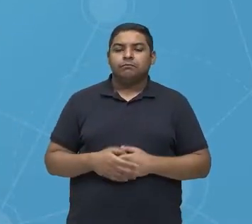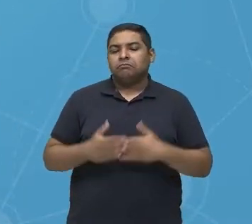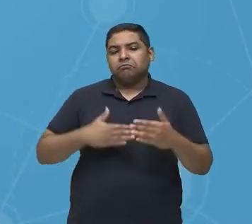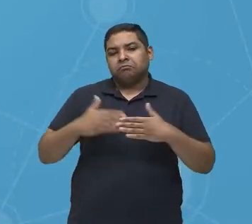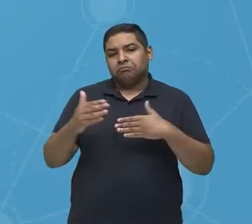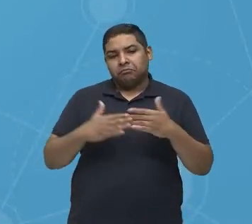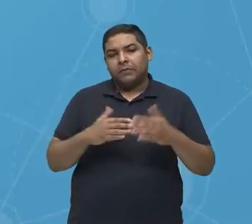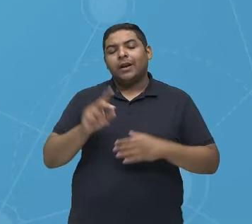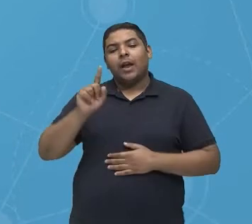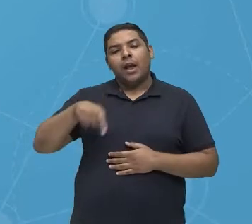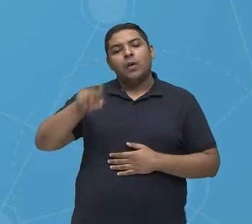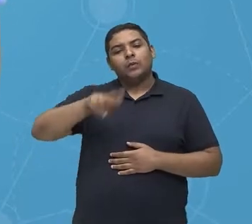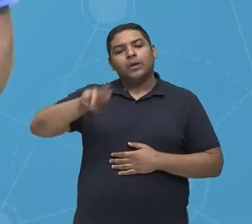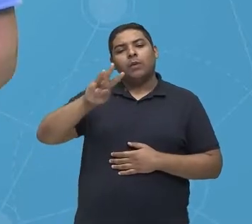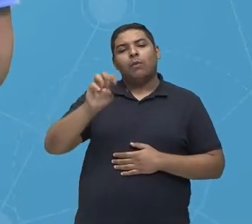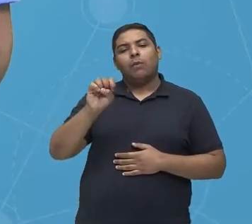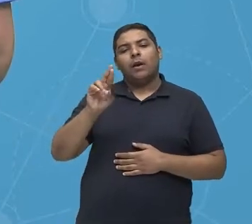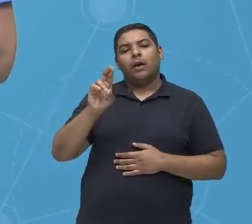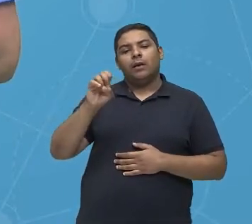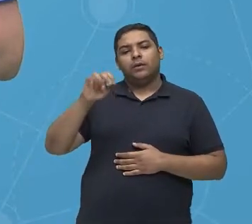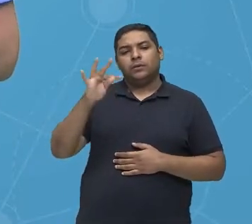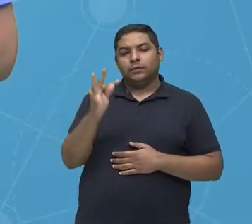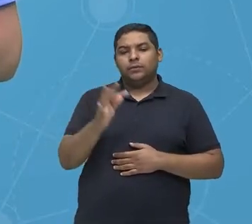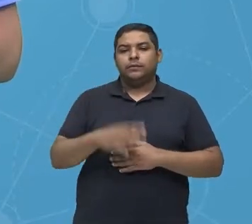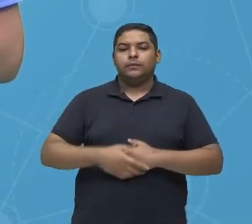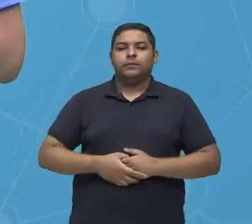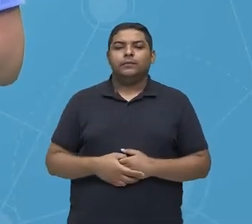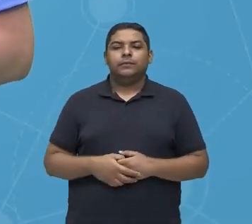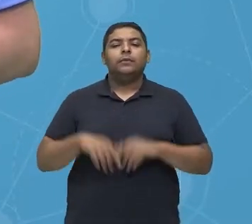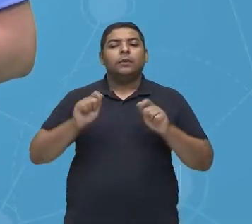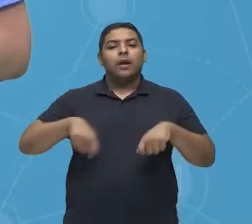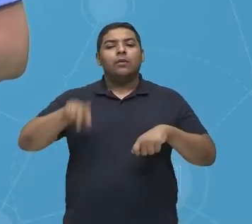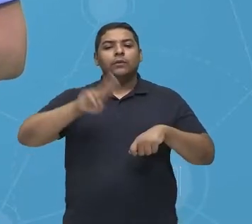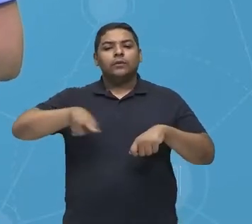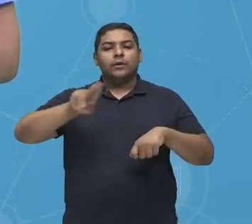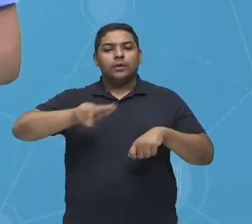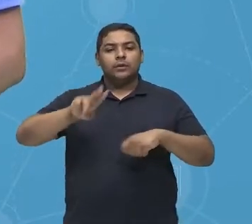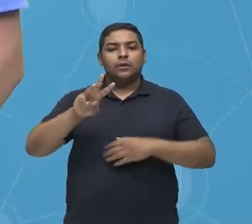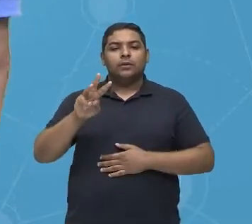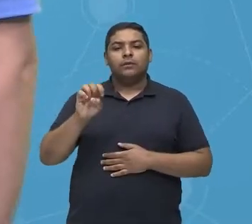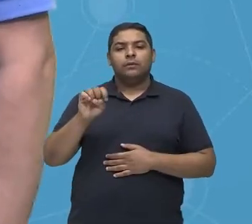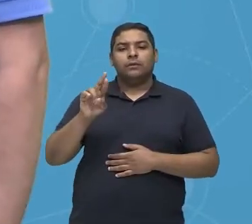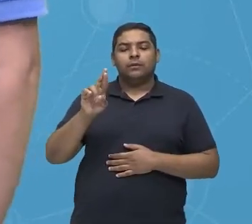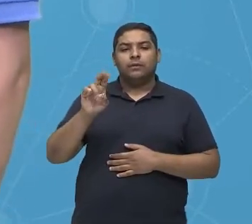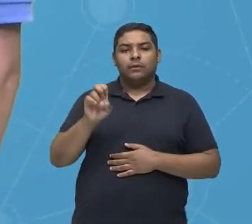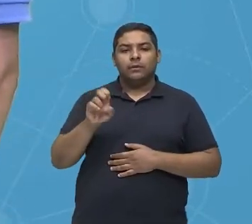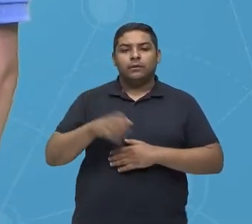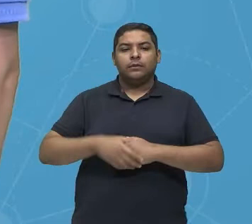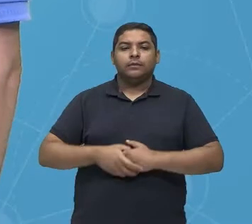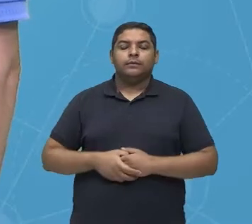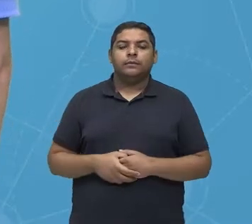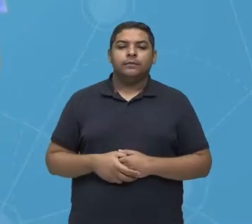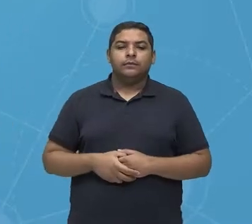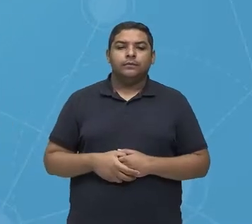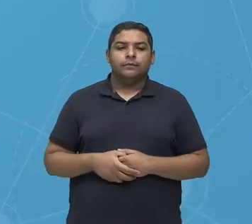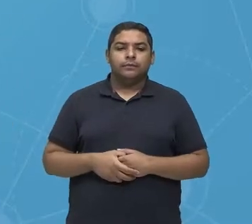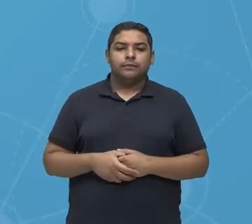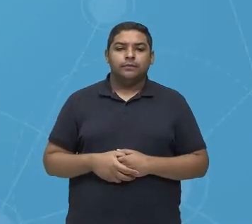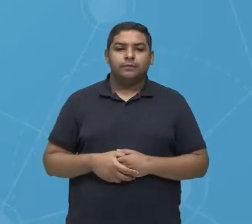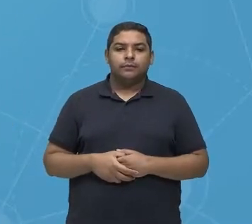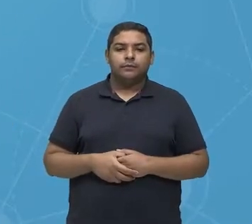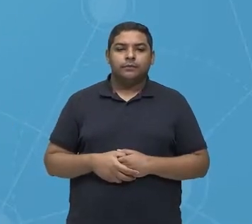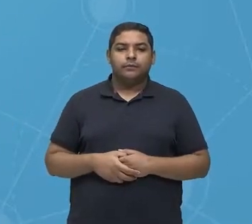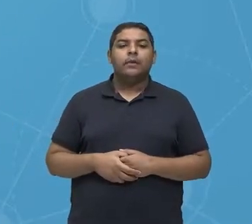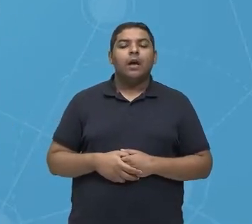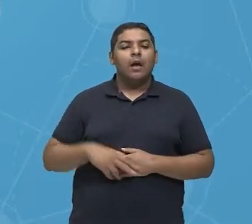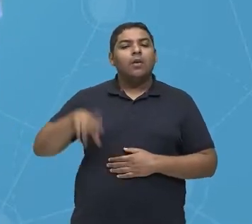were, e o they é eles ou elas, também eu devo utilizar o were. Na forma negativa, então, vou ter o acréscimo do not. Olha só, a forma